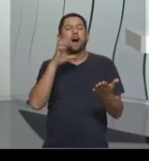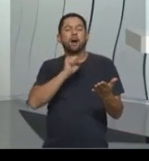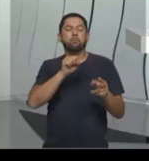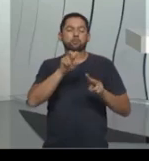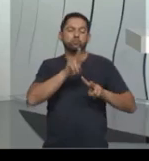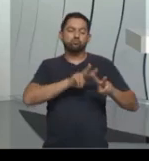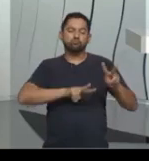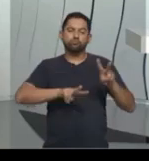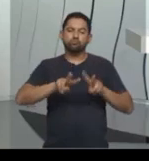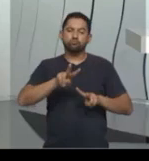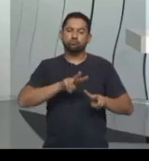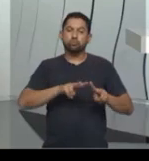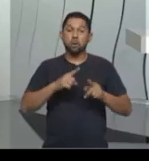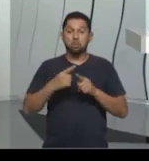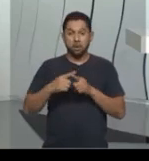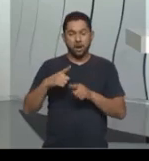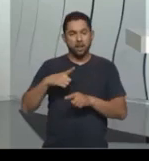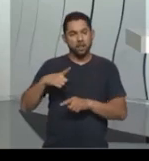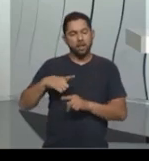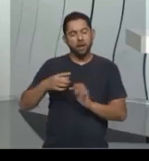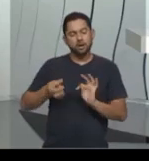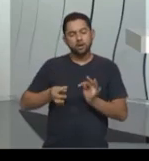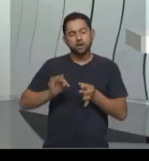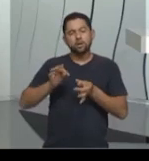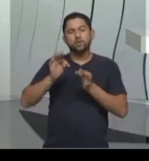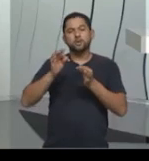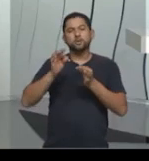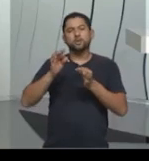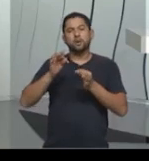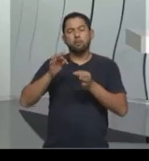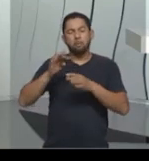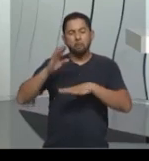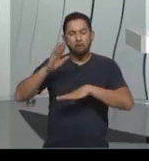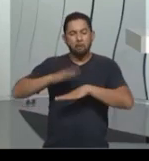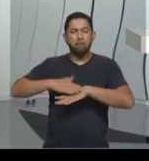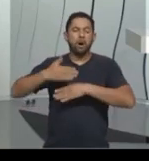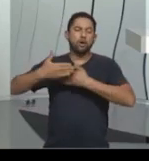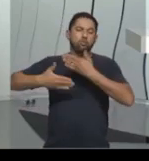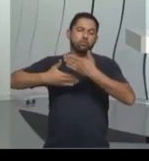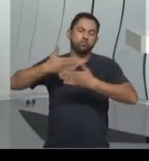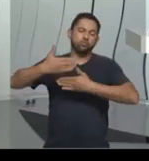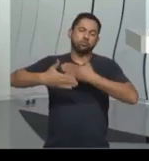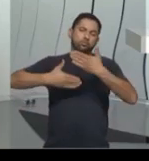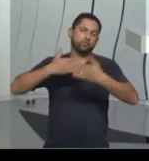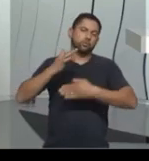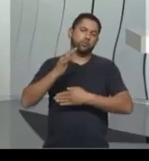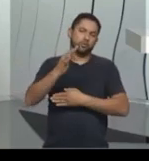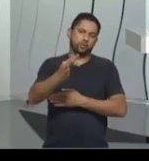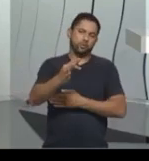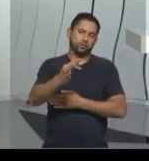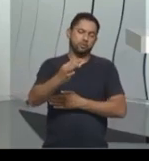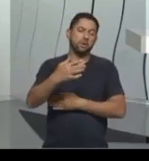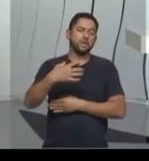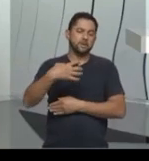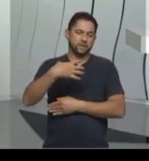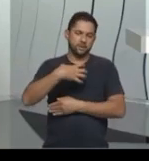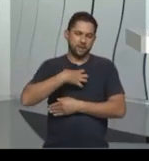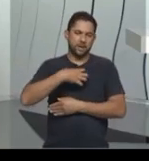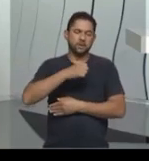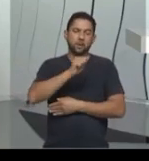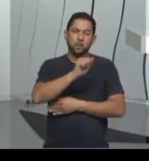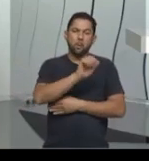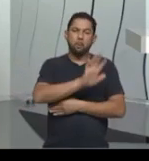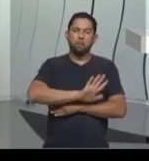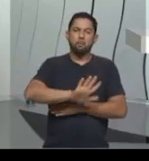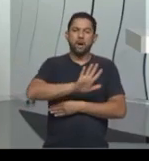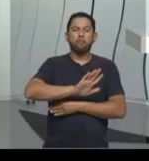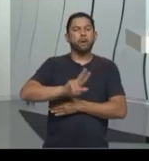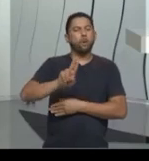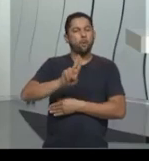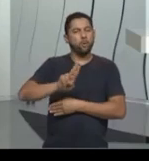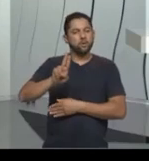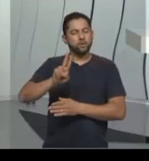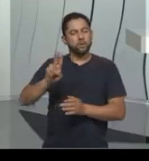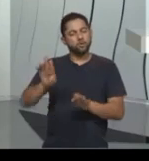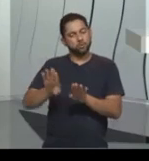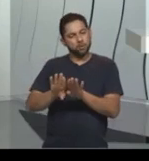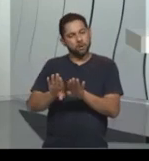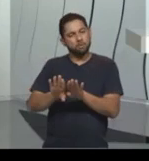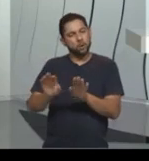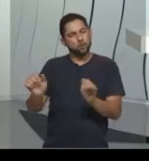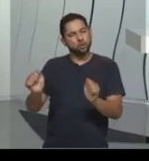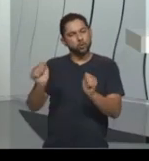nossa tem essa tecnologia cada vez mais avançada e a ciência cartográfica se utiliza dela para